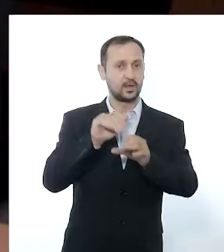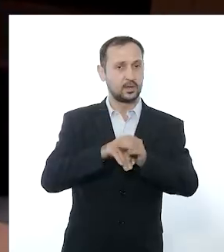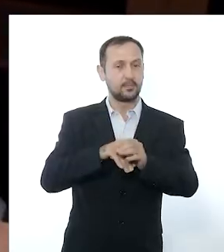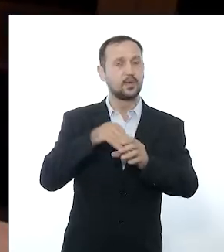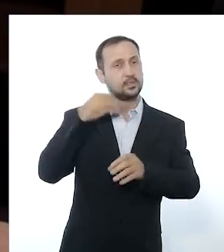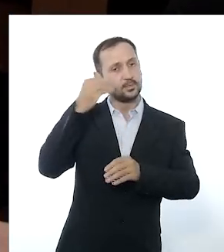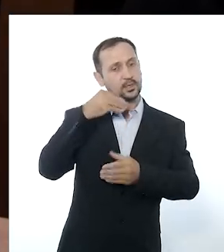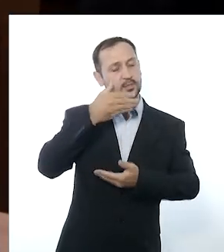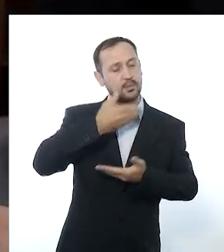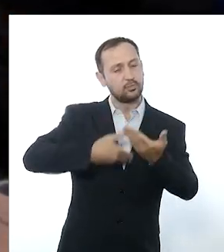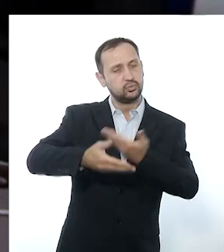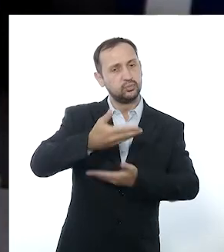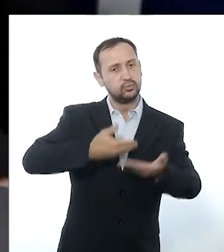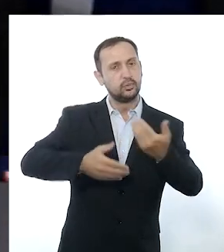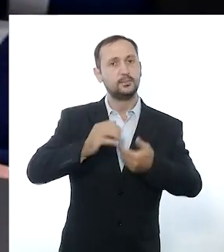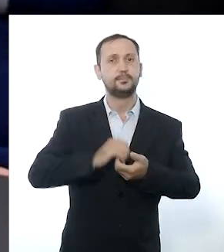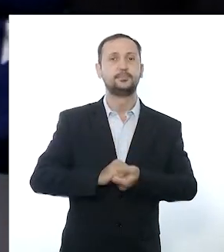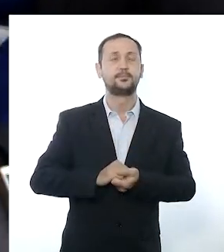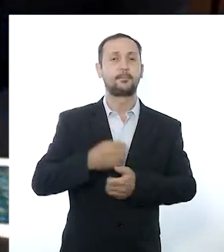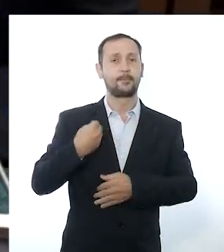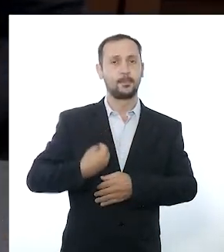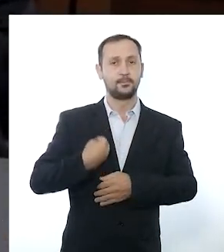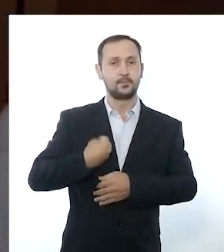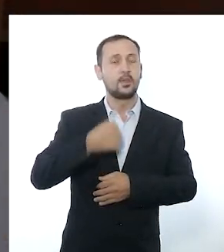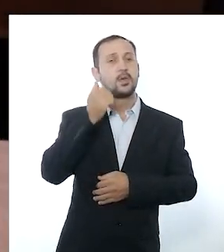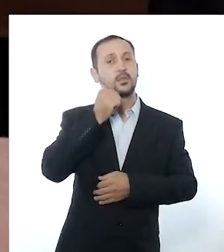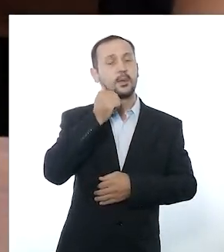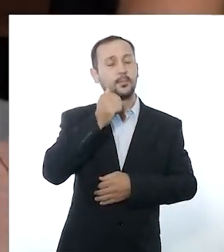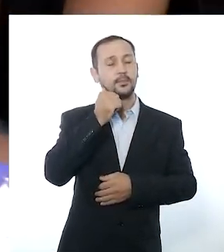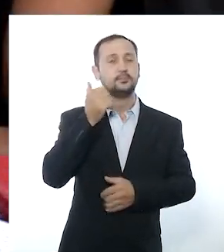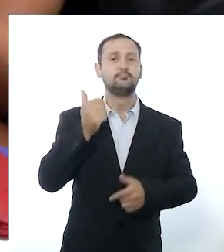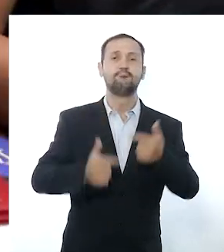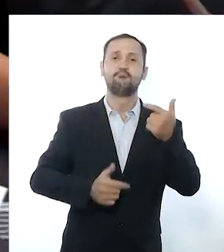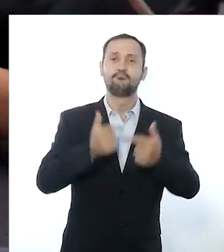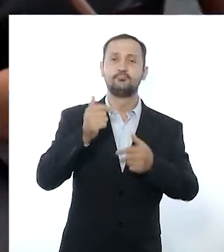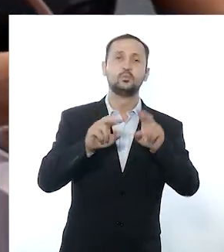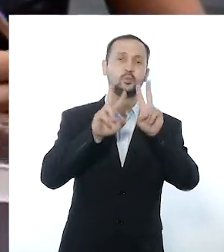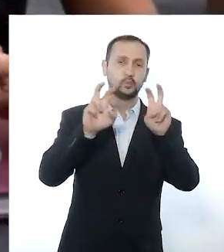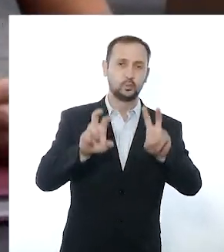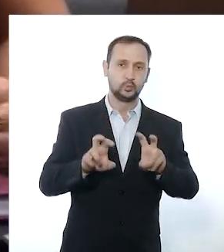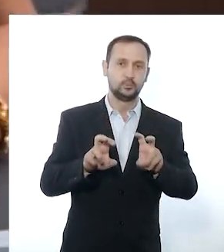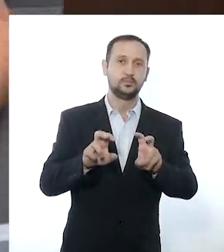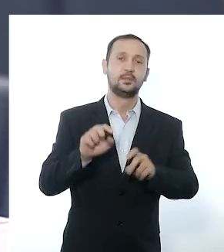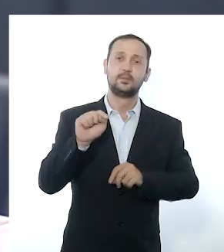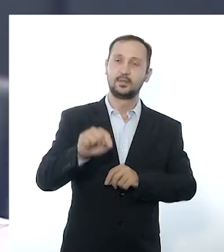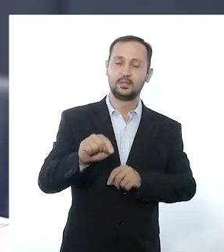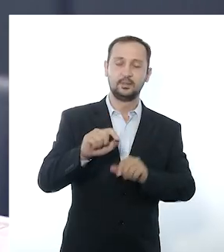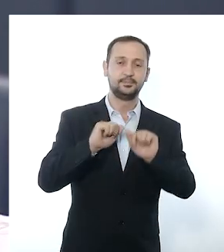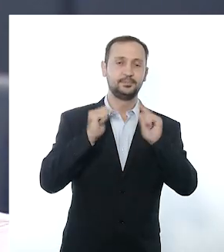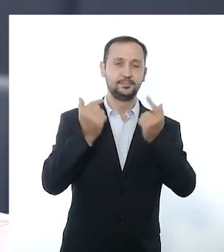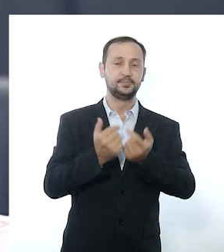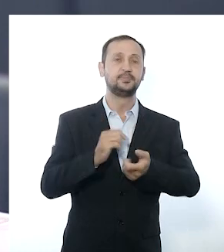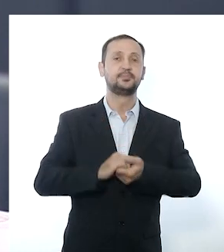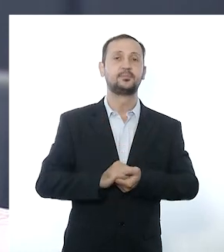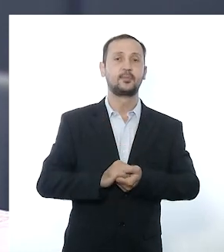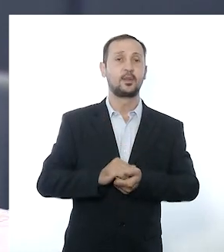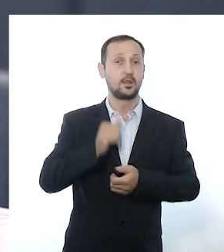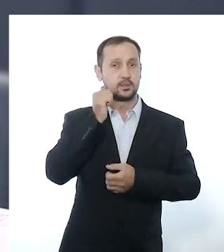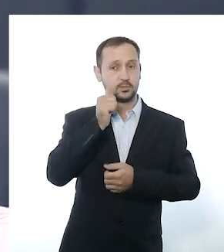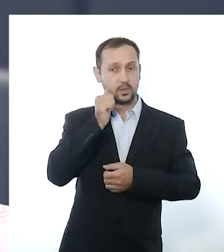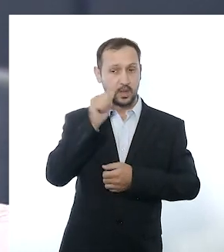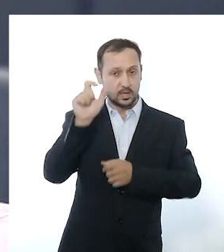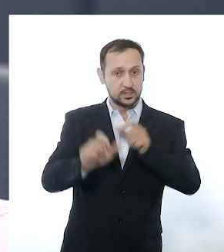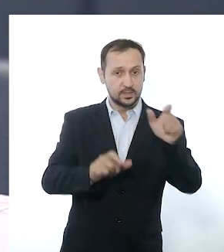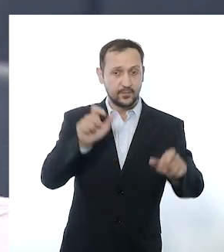experiências. A participação das mulheres na política foi o tema do dia na Assembleia Legislativa. Vereadoras de várias cidades do